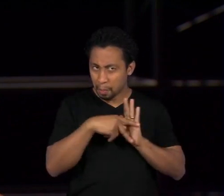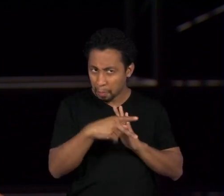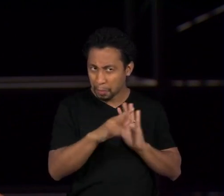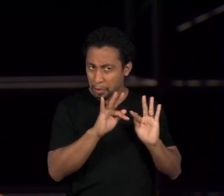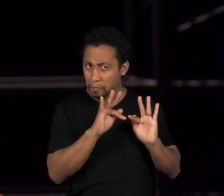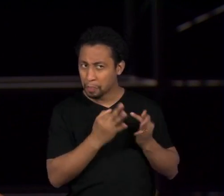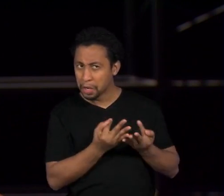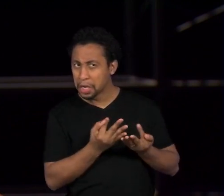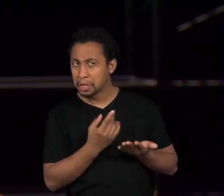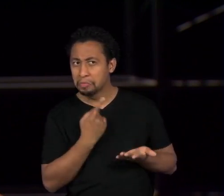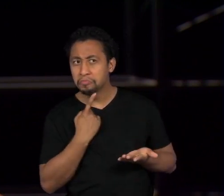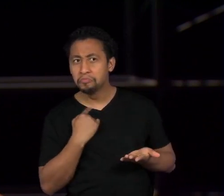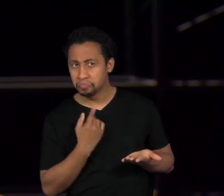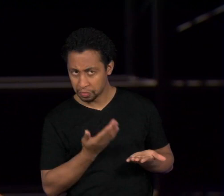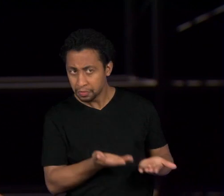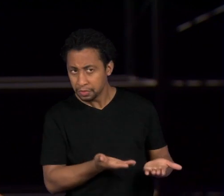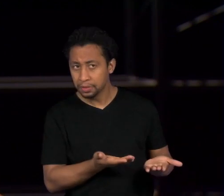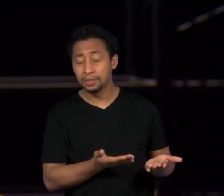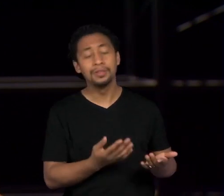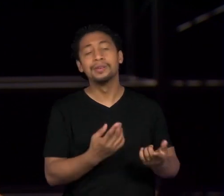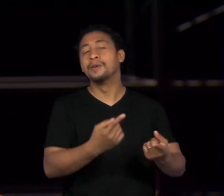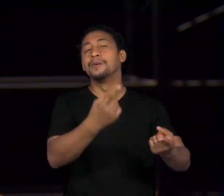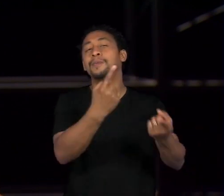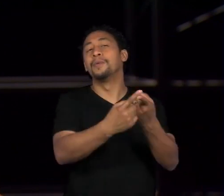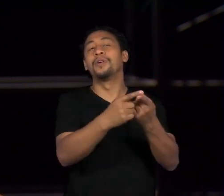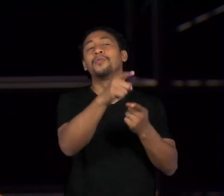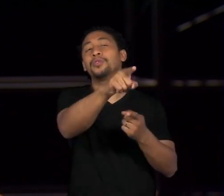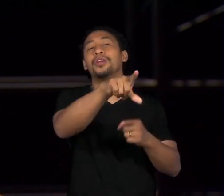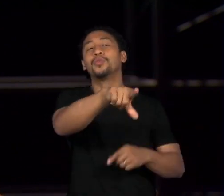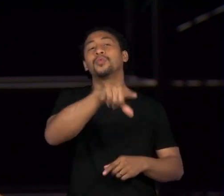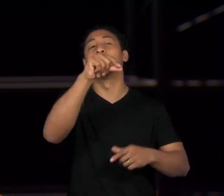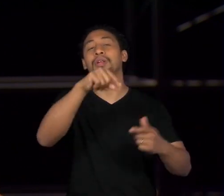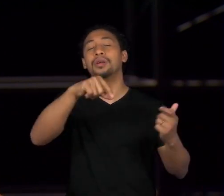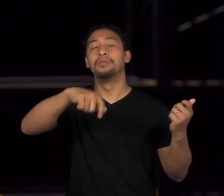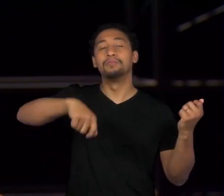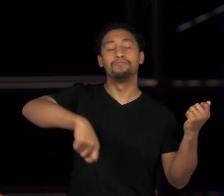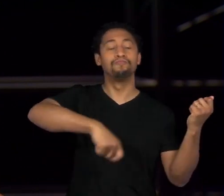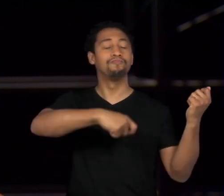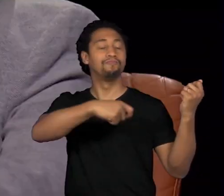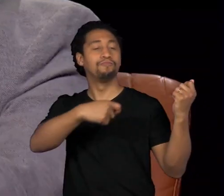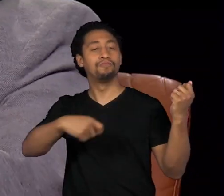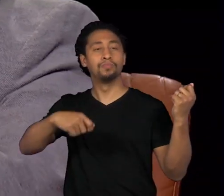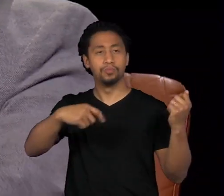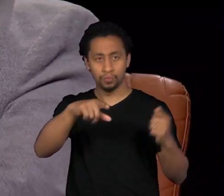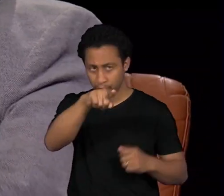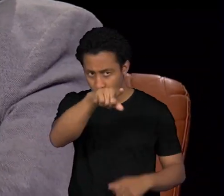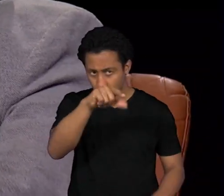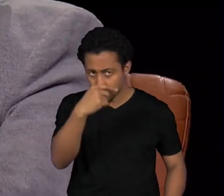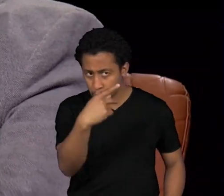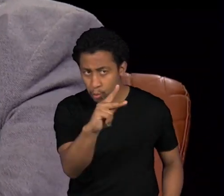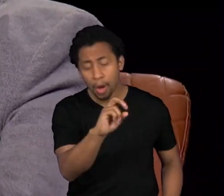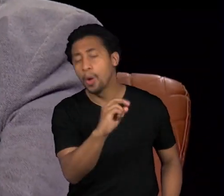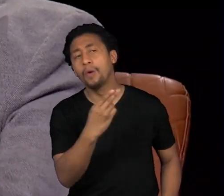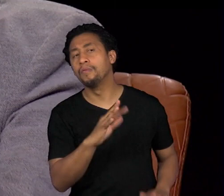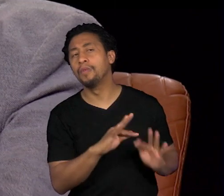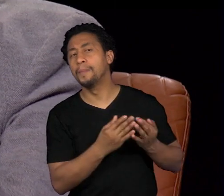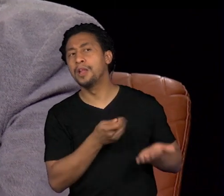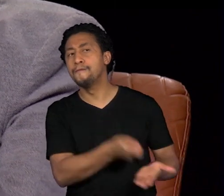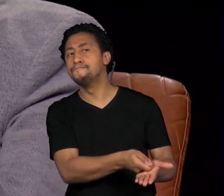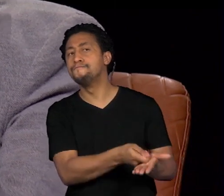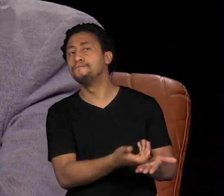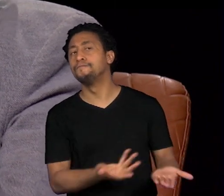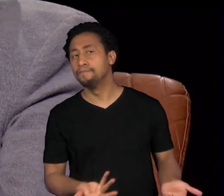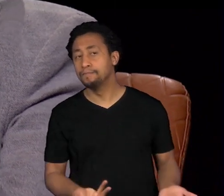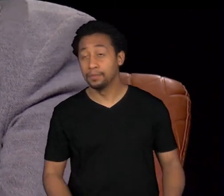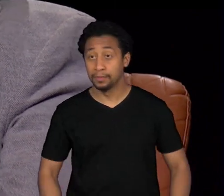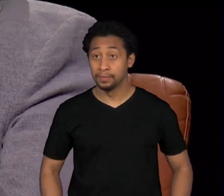família e por que que você escolheu o violino foi uma escolha sua ou da família meu pai era um cearense